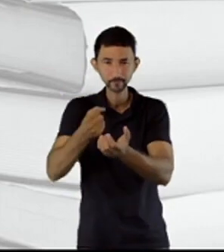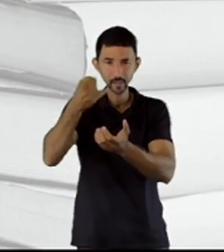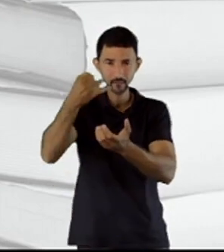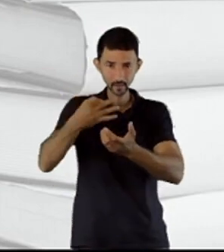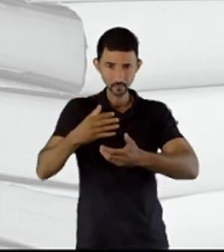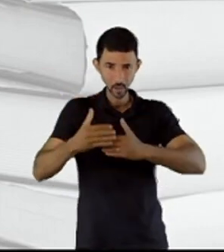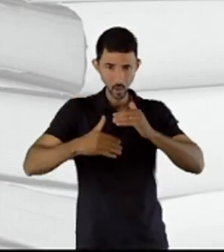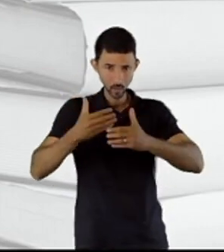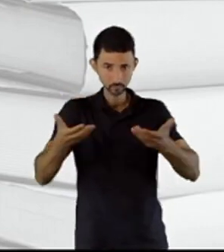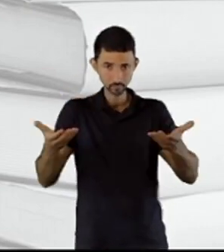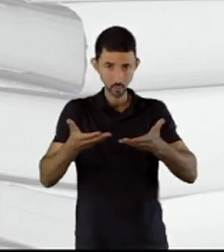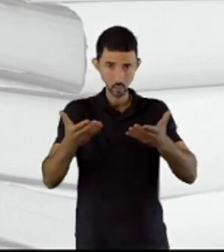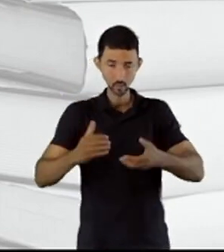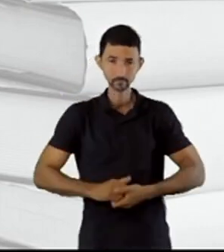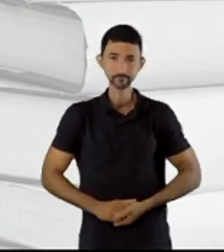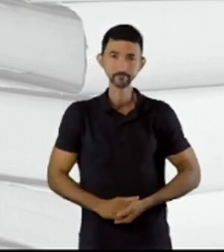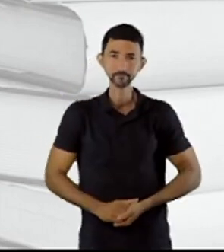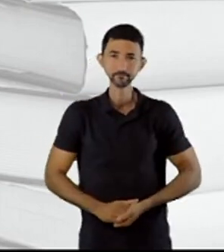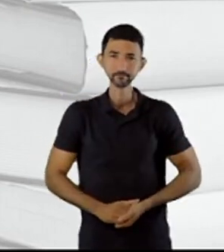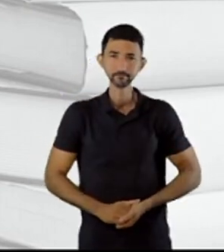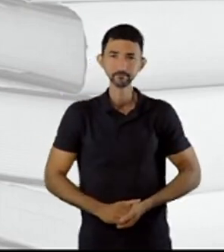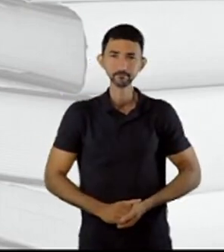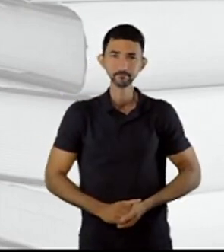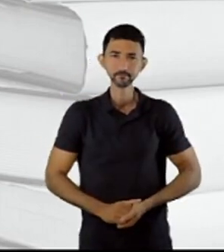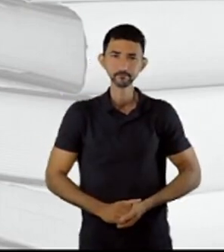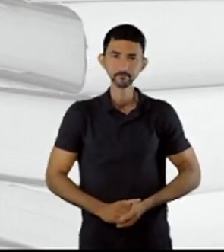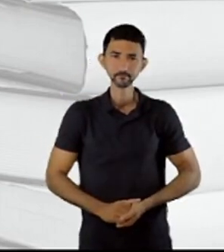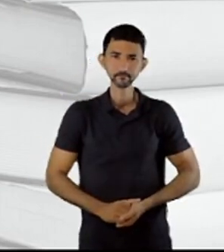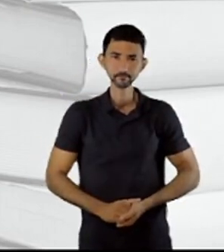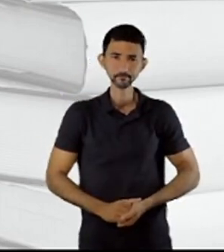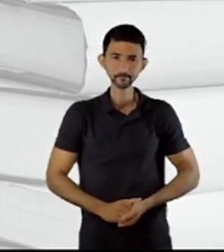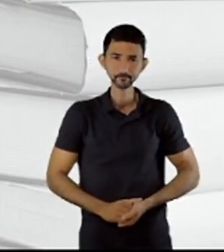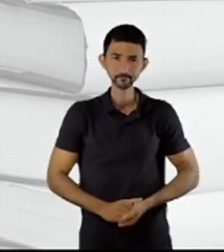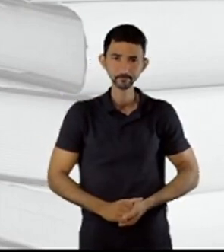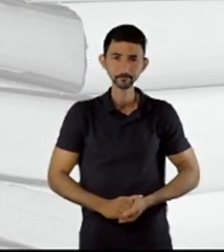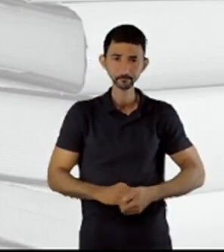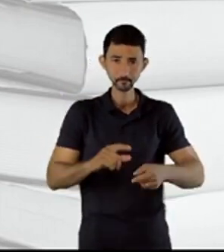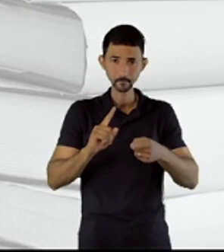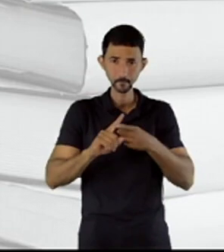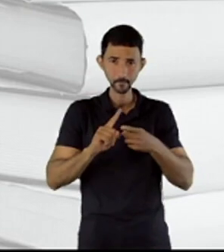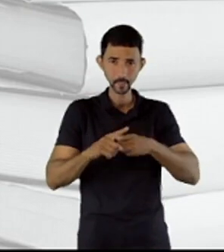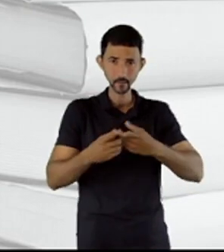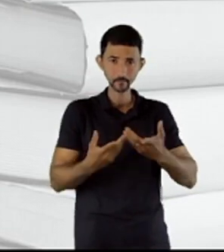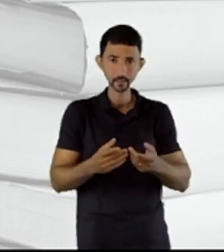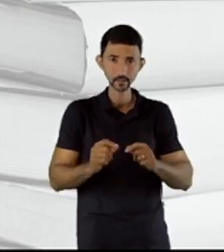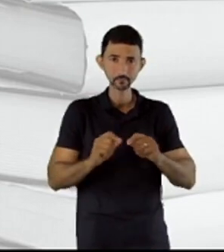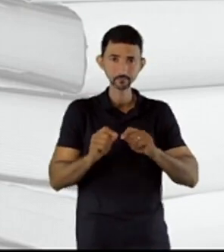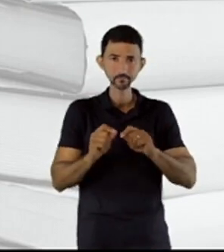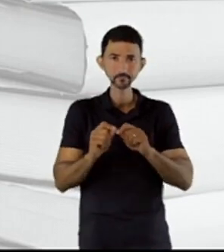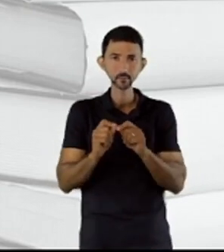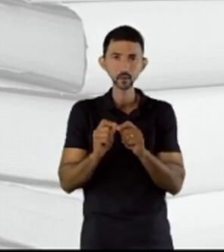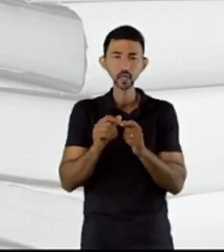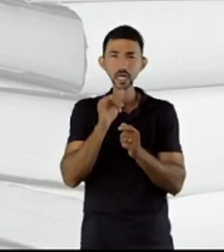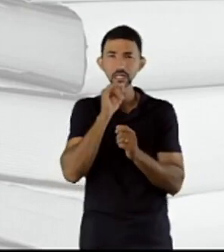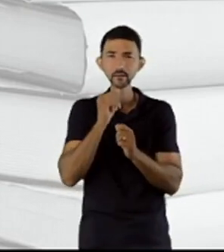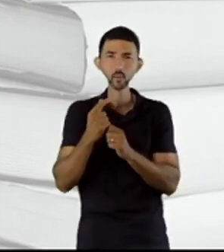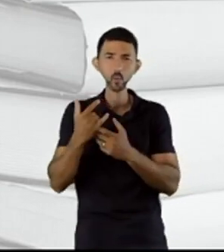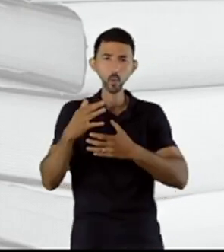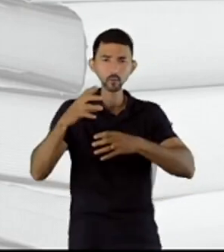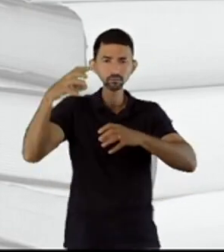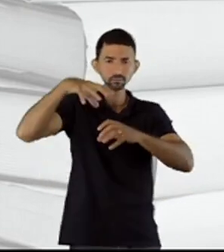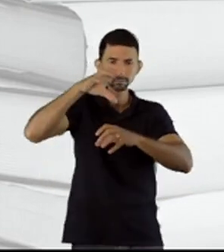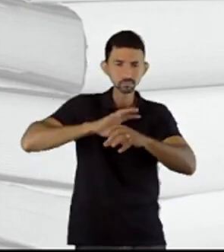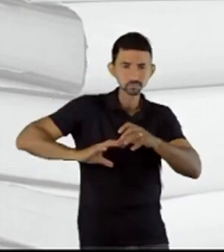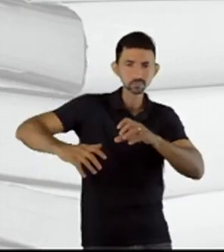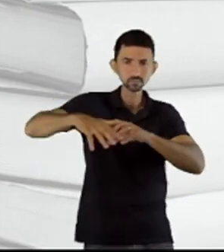respeito desses materiais daqui a pouquinho, e advindos de